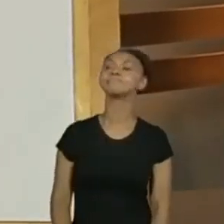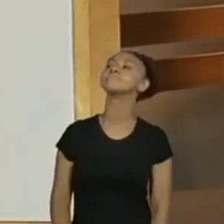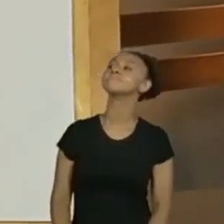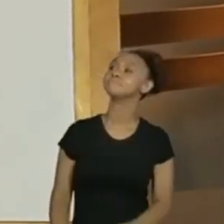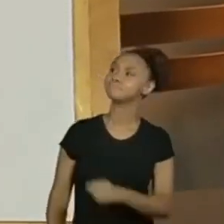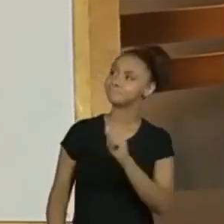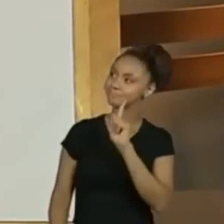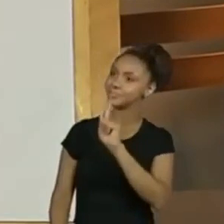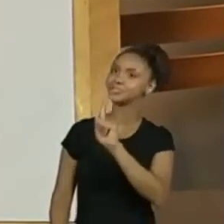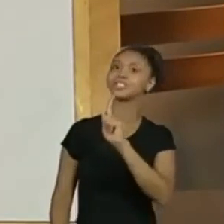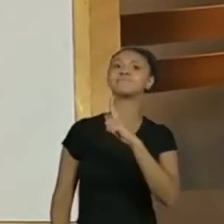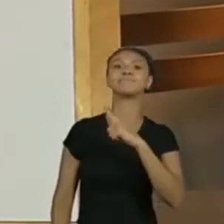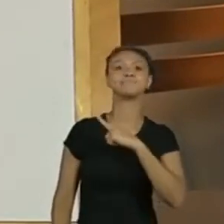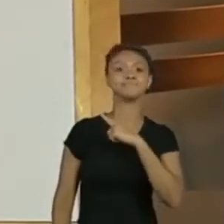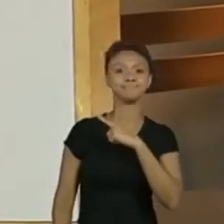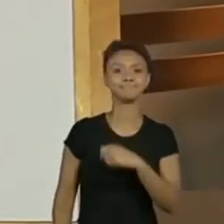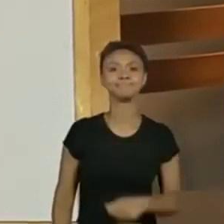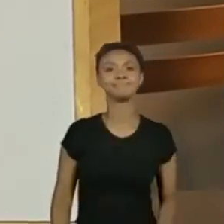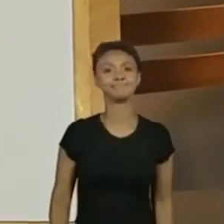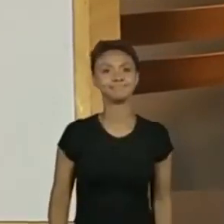Jogador tem G.